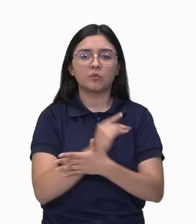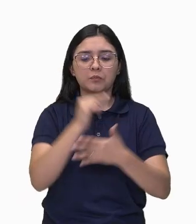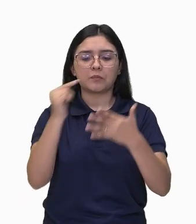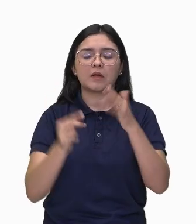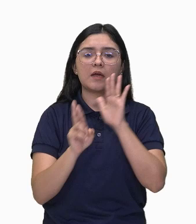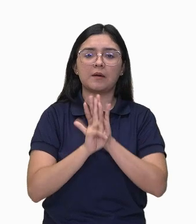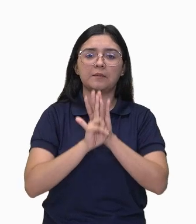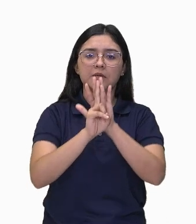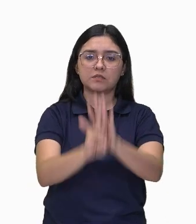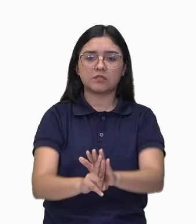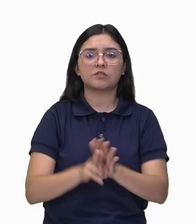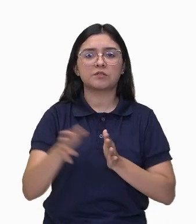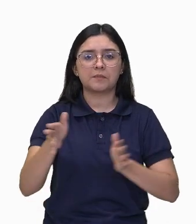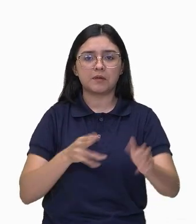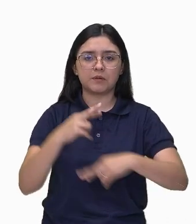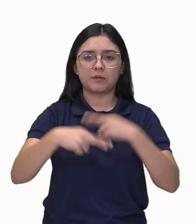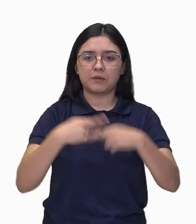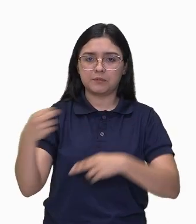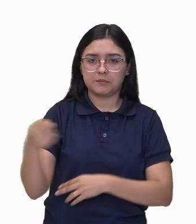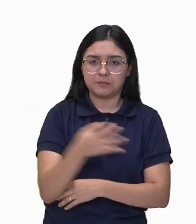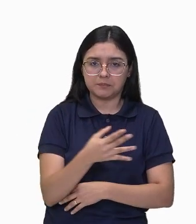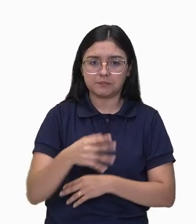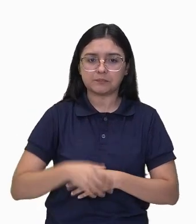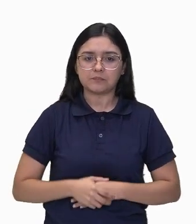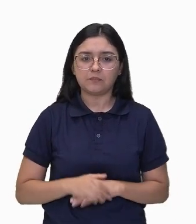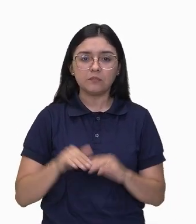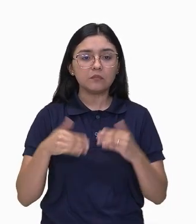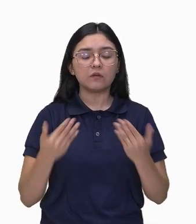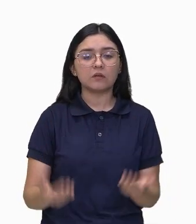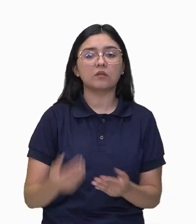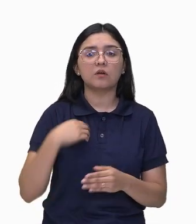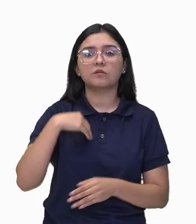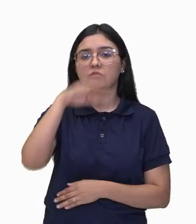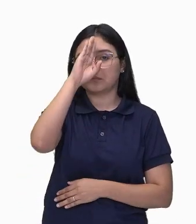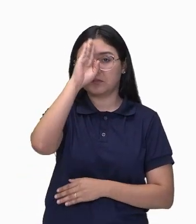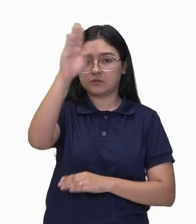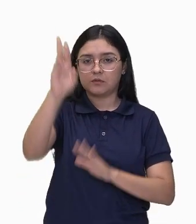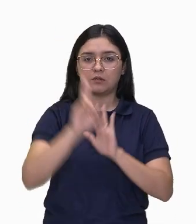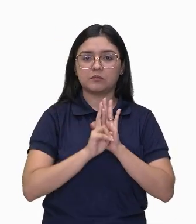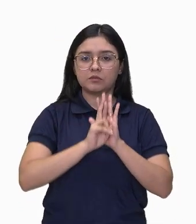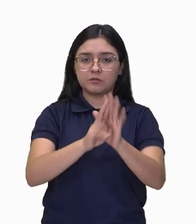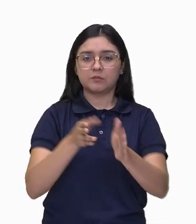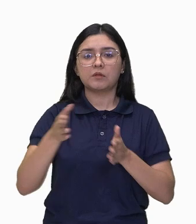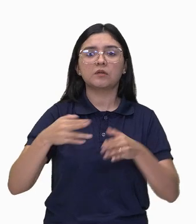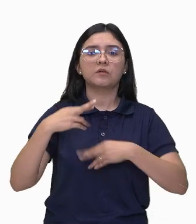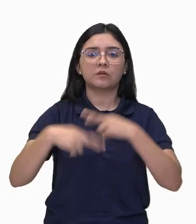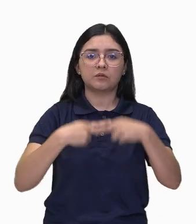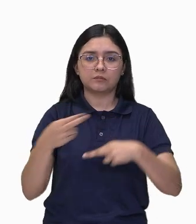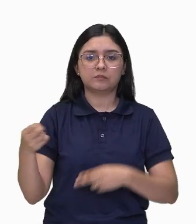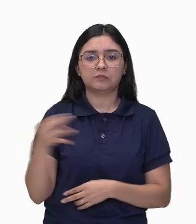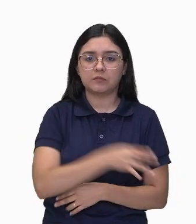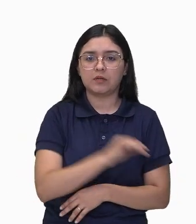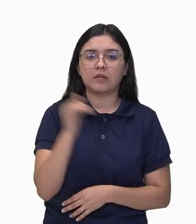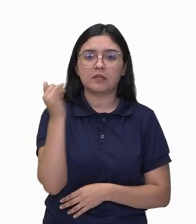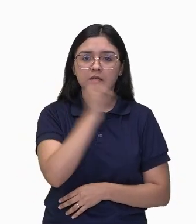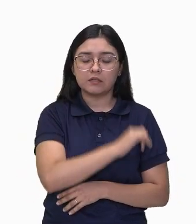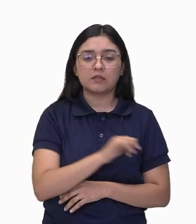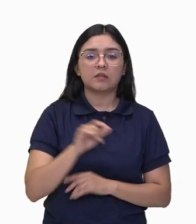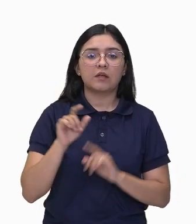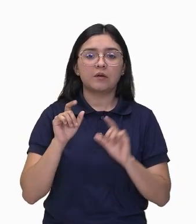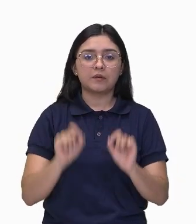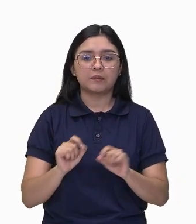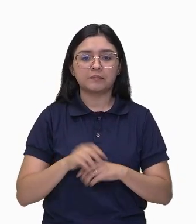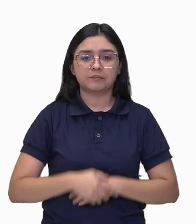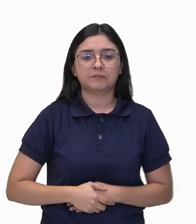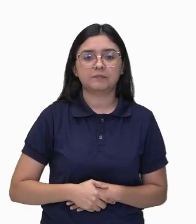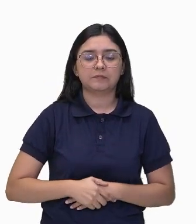então, desse renascimento, tá certo? Então, os principais representantes do renascimento italiano foram,